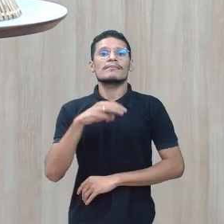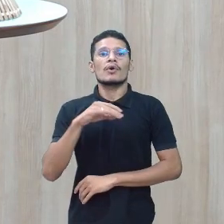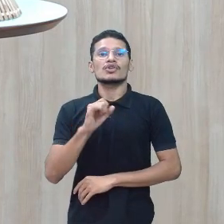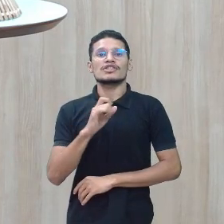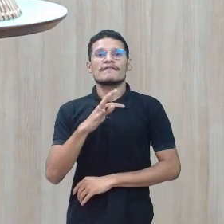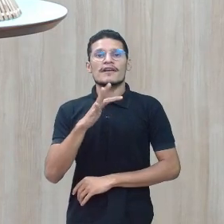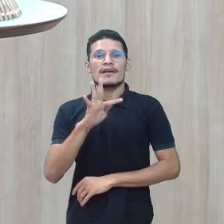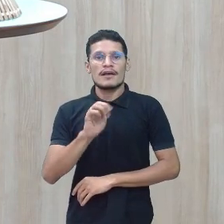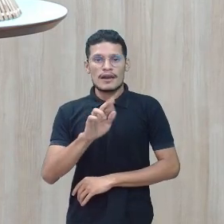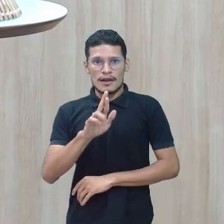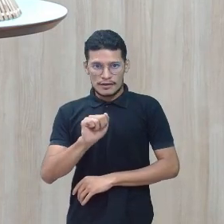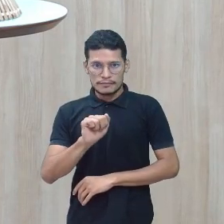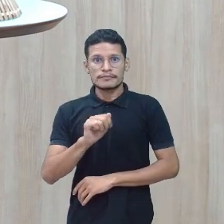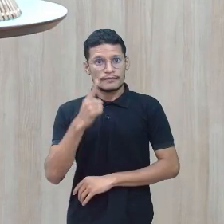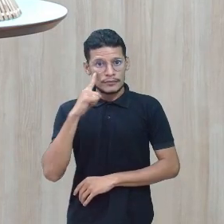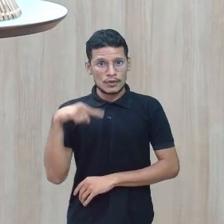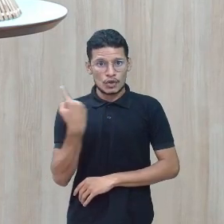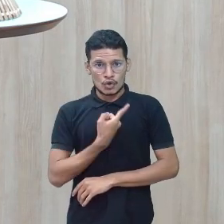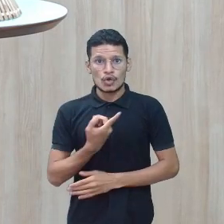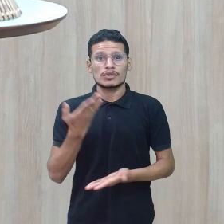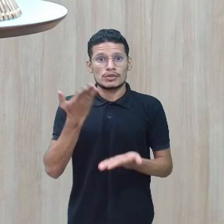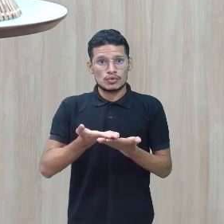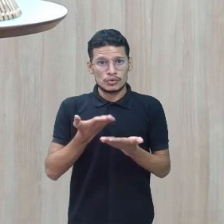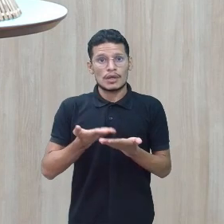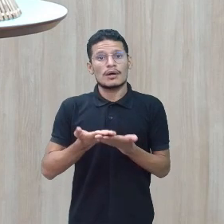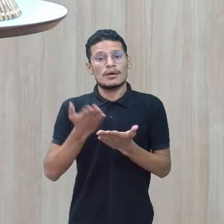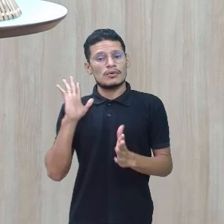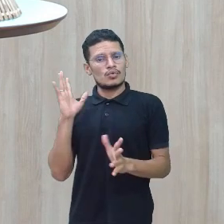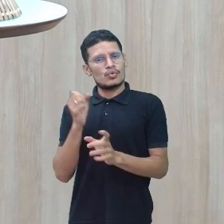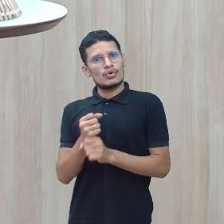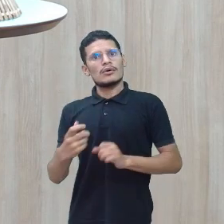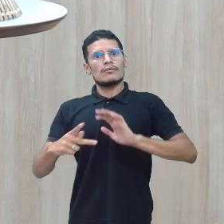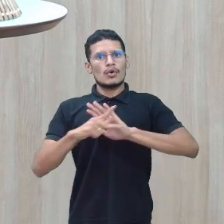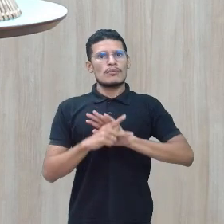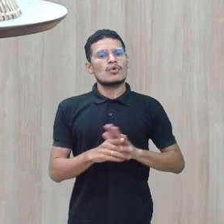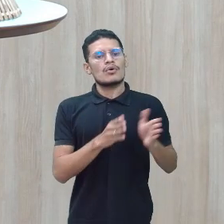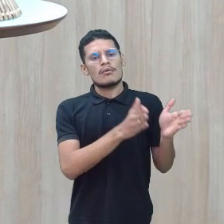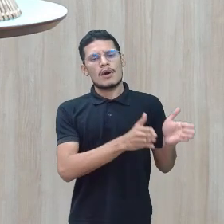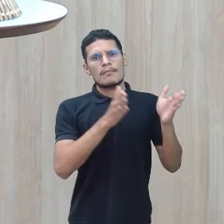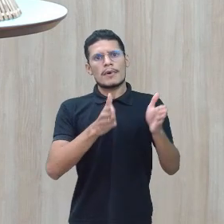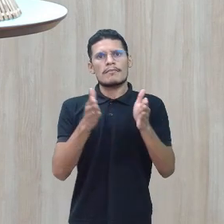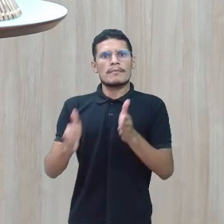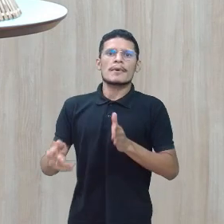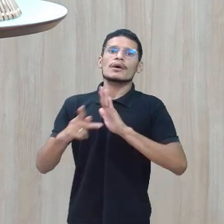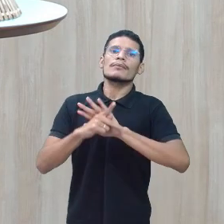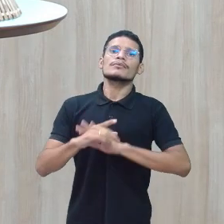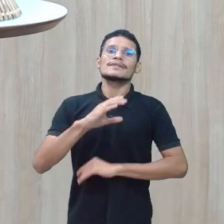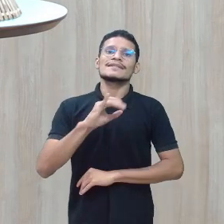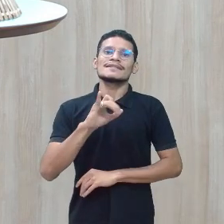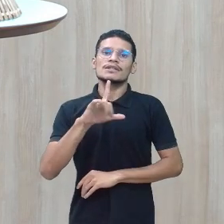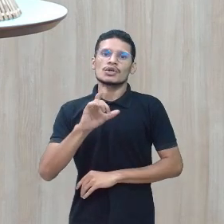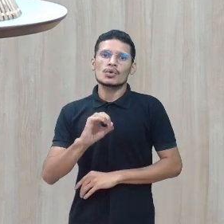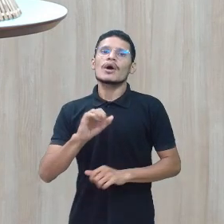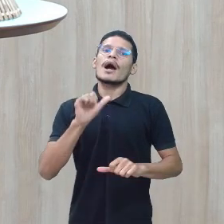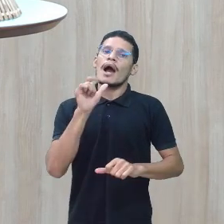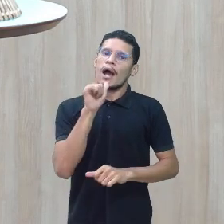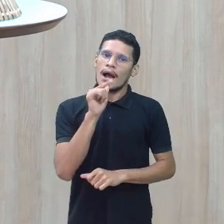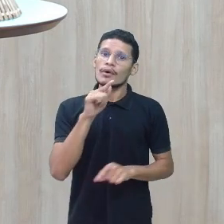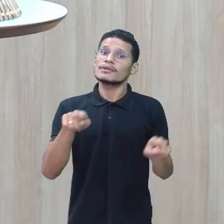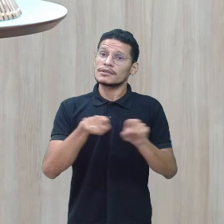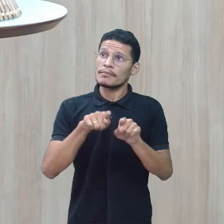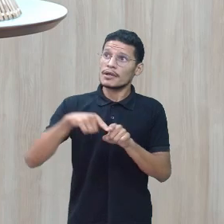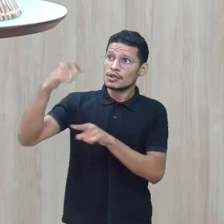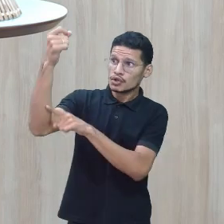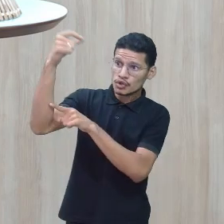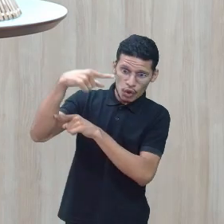nós vamos ver a seguir todas as etapas que acontecem no ciclo da água. E o Sol também evapora